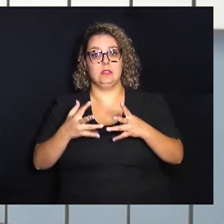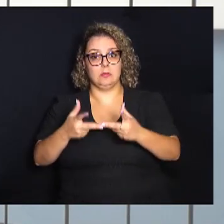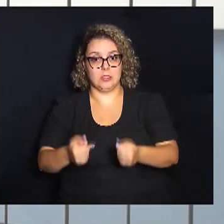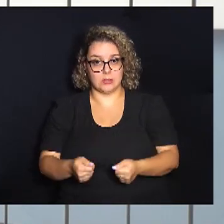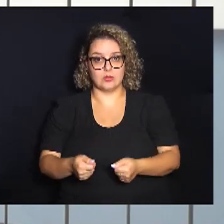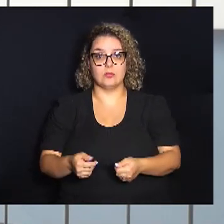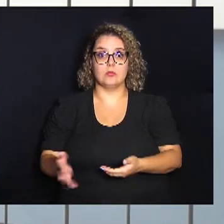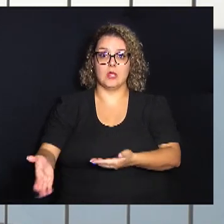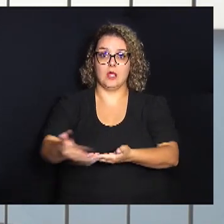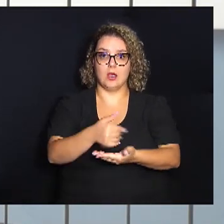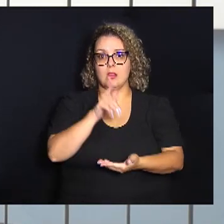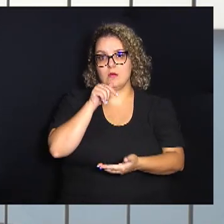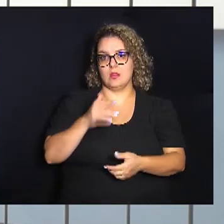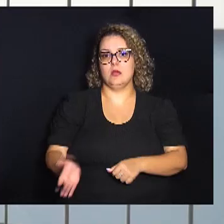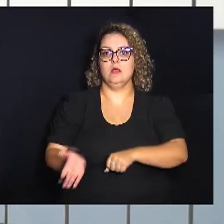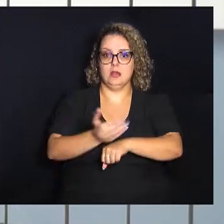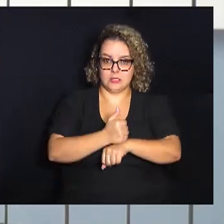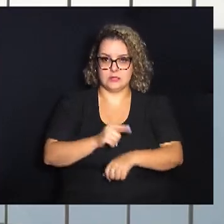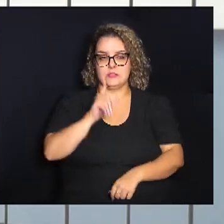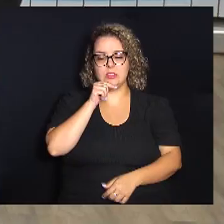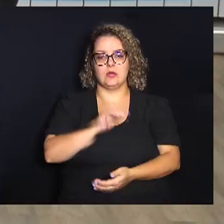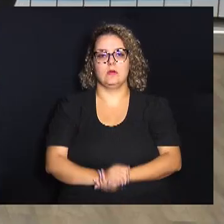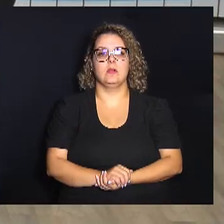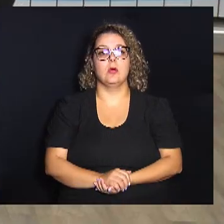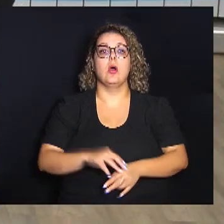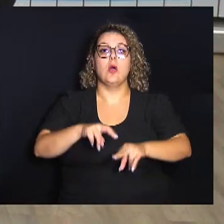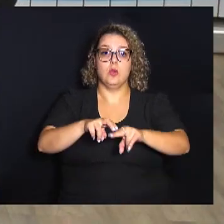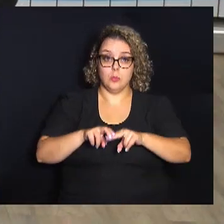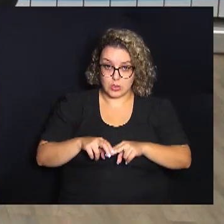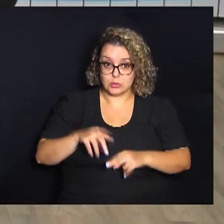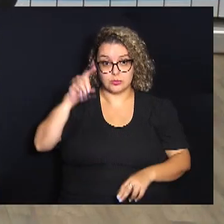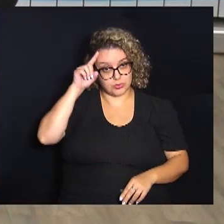a reserva antecipada de água. Portanto, no dia de